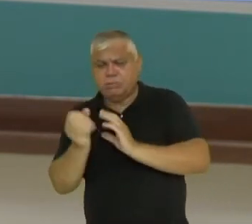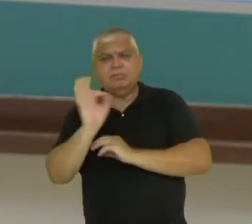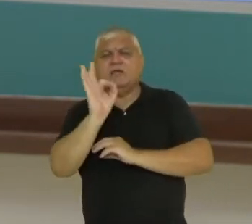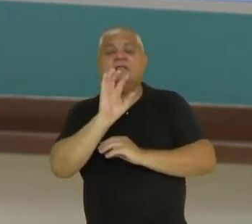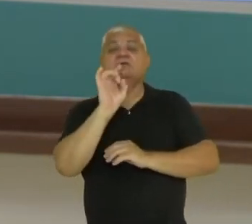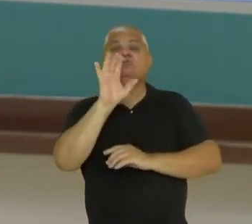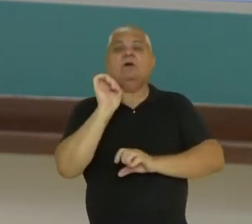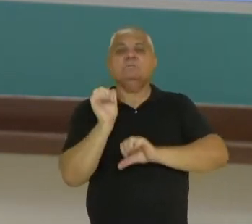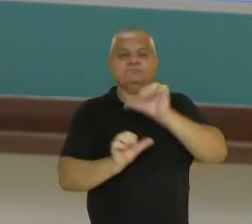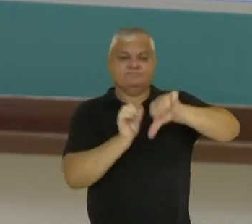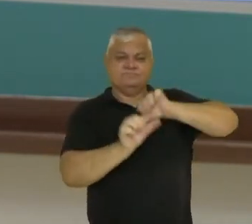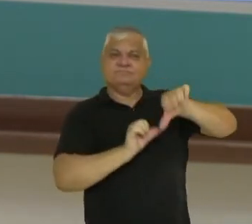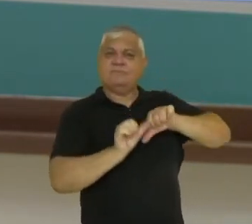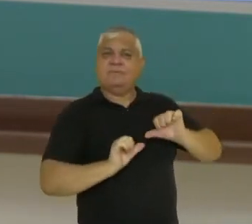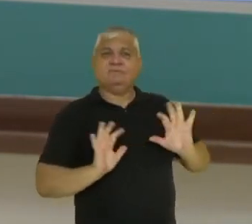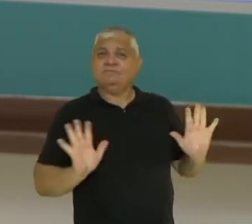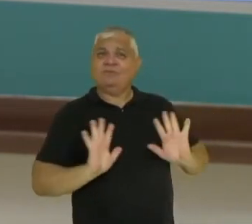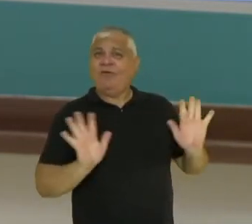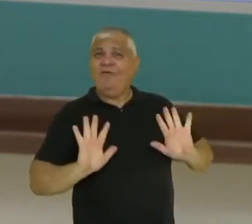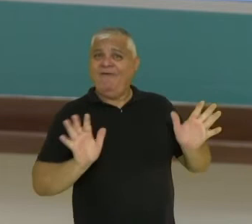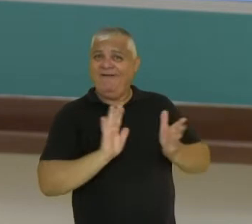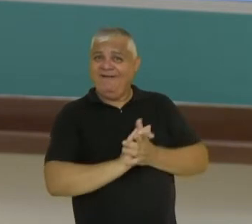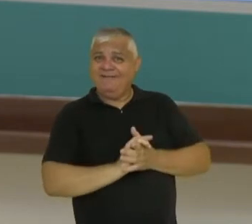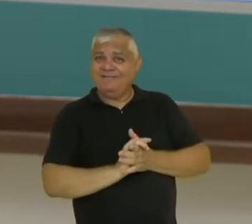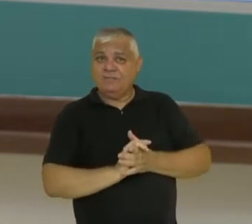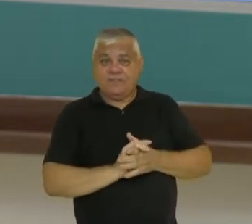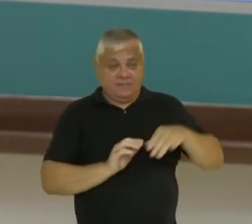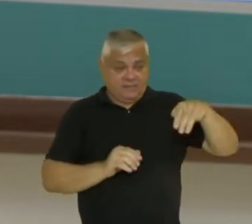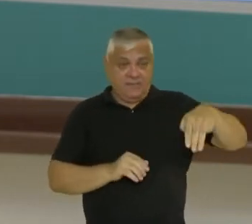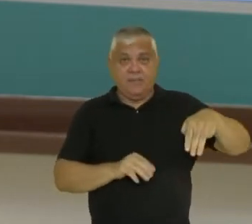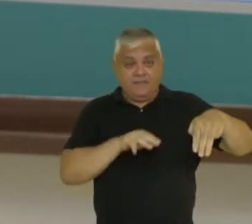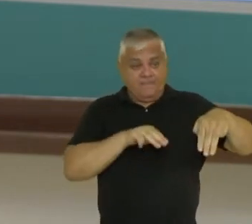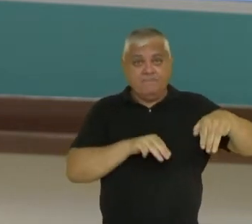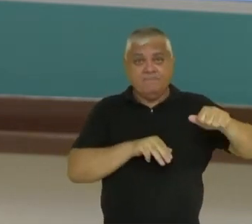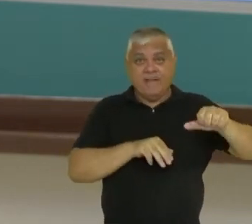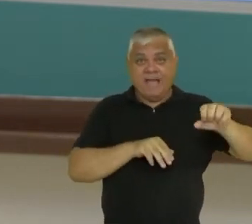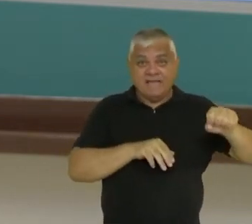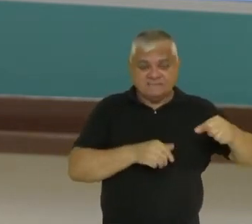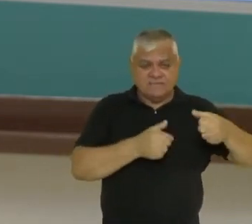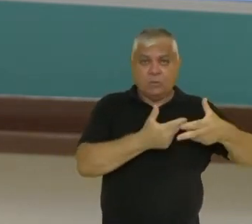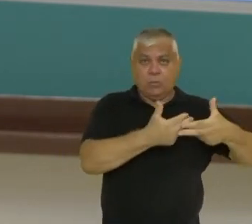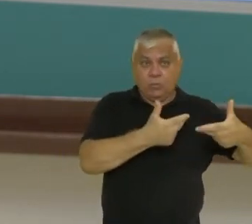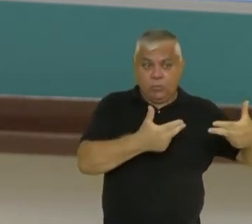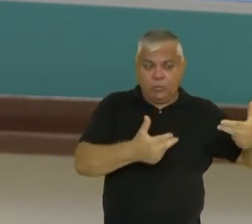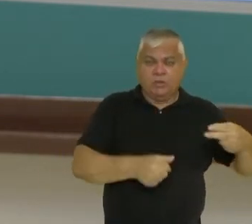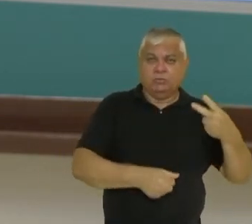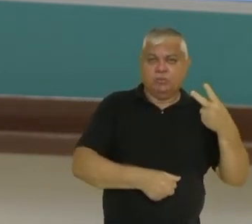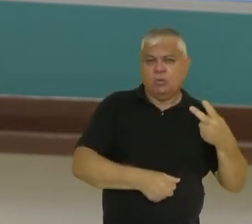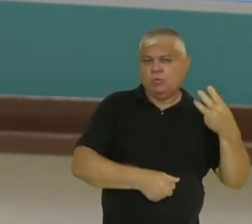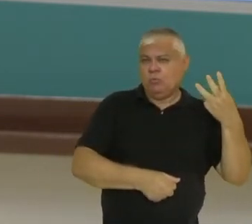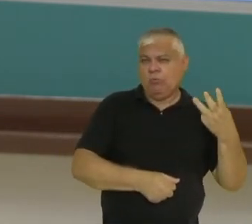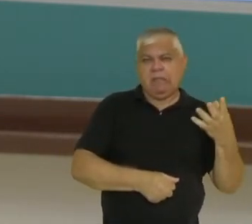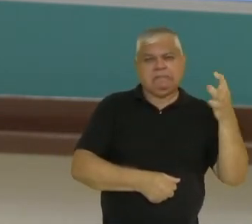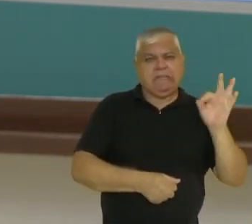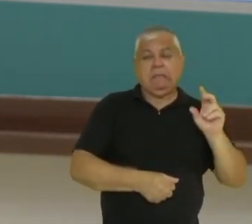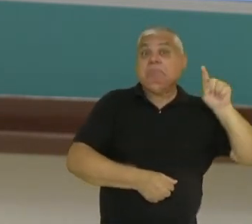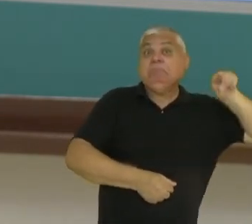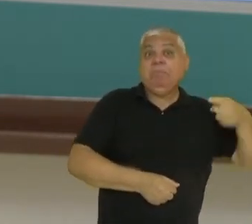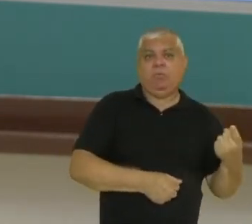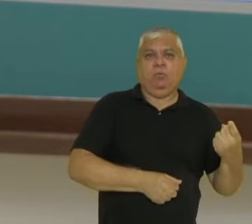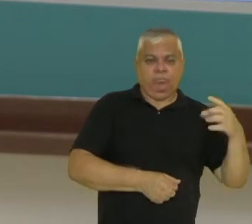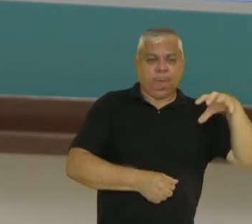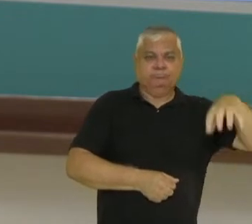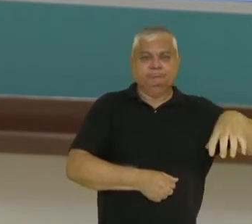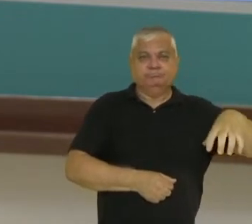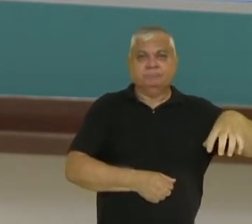uma reação utilizando uma determinada massa, né, de ingredientes, podendo ser 2, 4, 10, 1000 ingredientes,